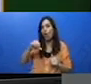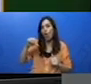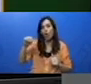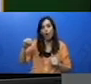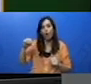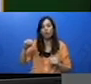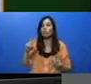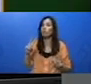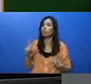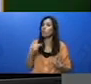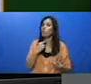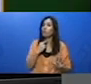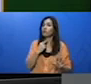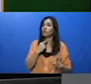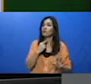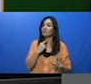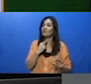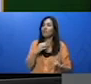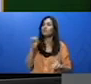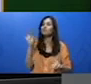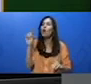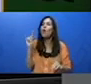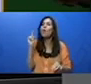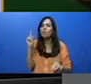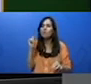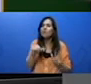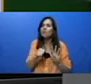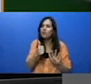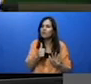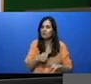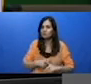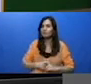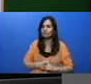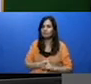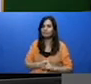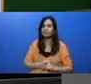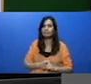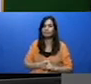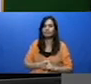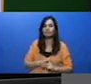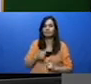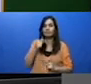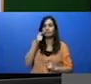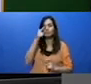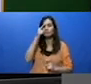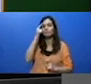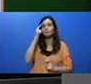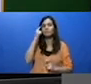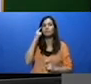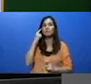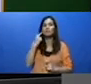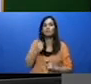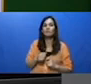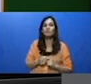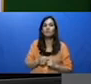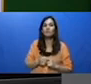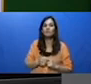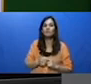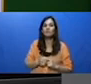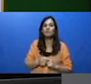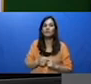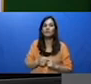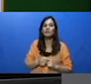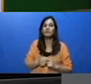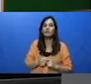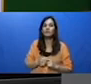maior. Não pode, porque o 9 só aparece aqui uma vez, tá? Então, vamos lá. 4 maiores